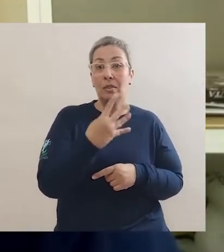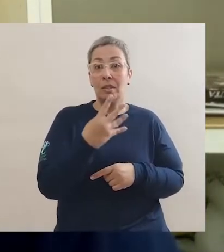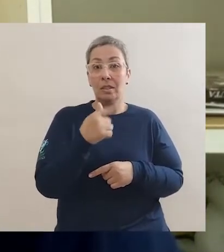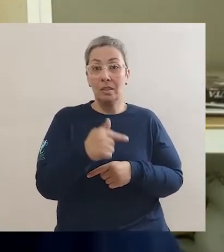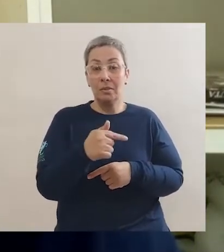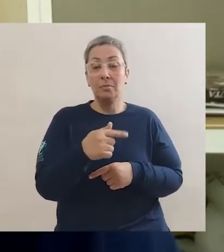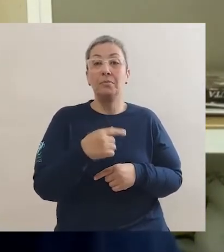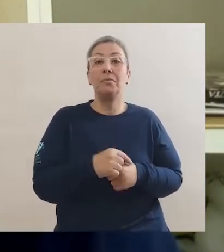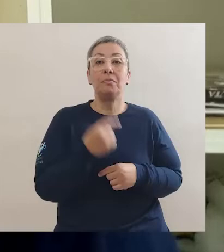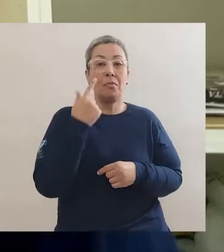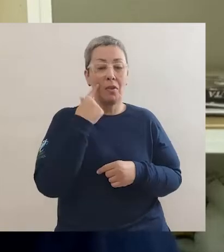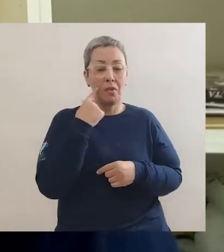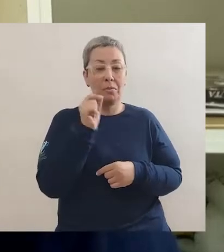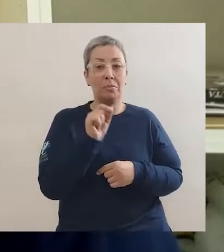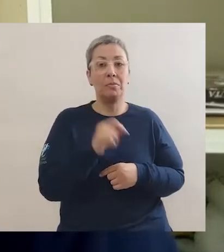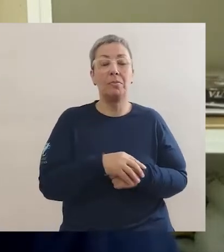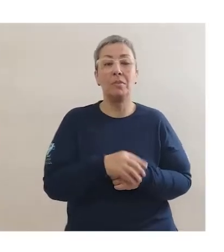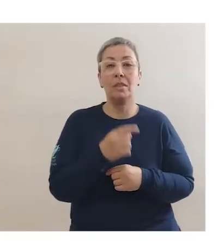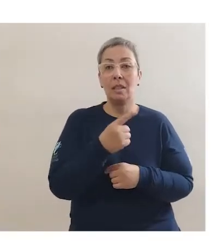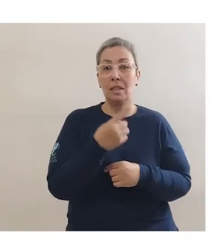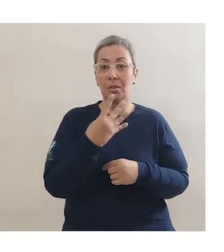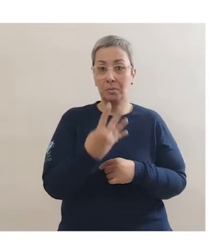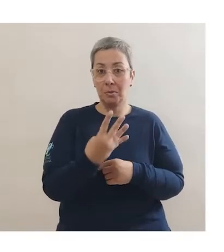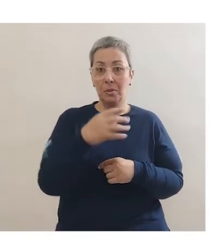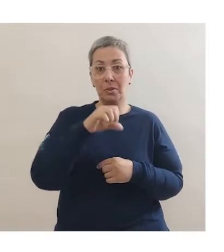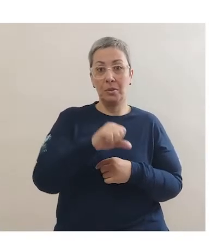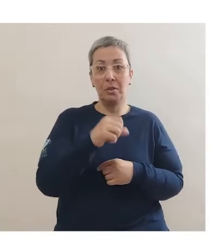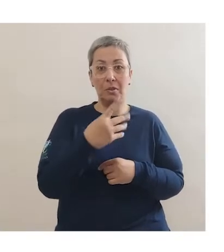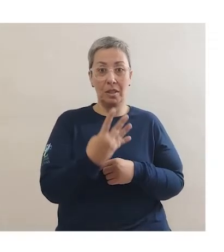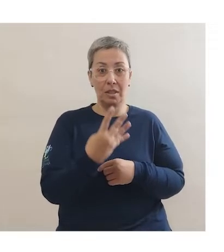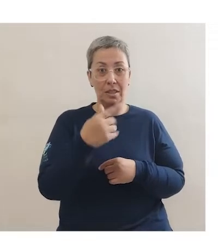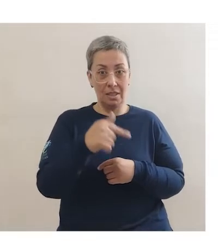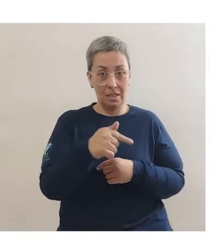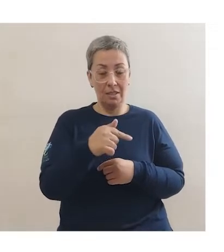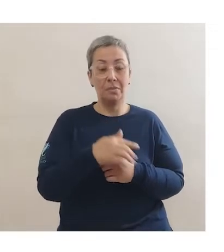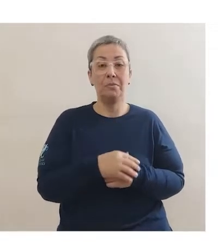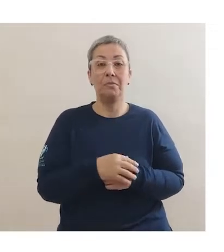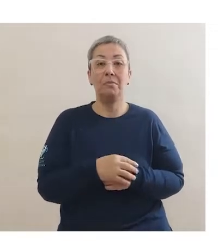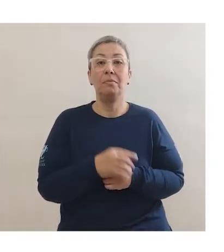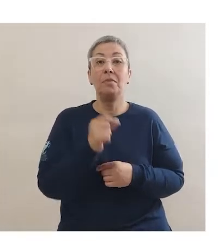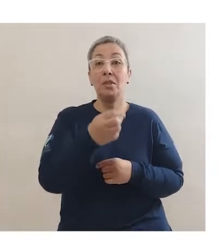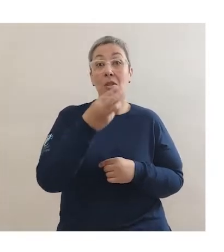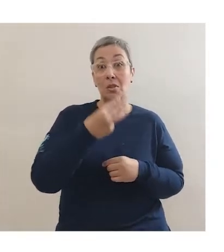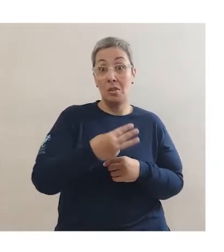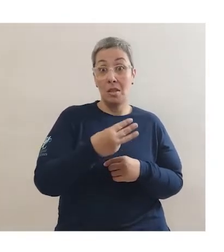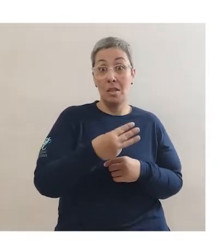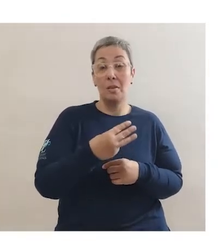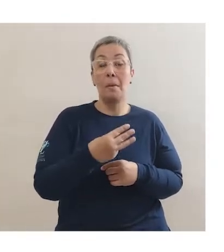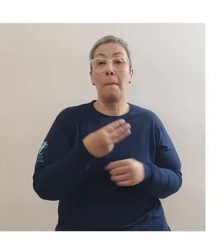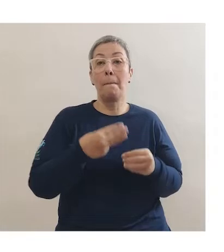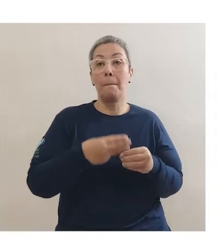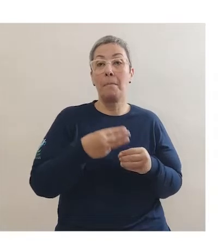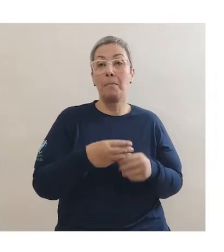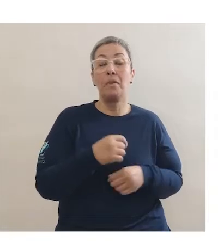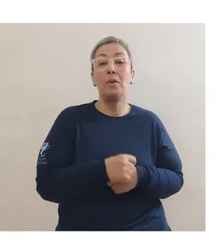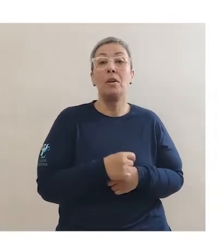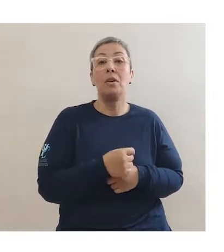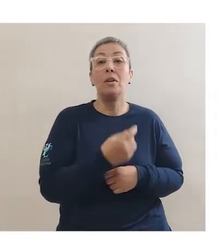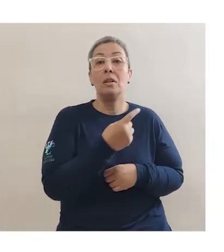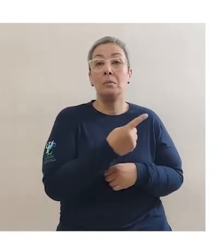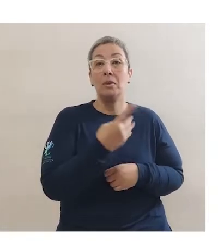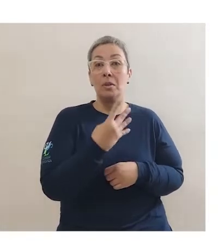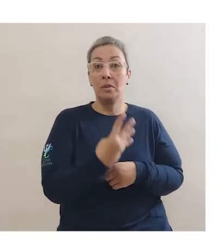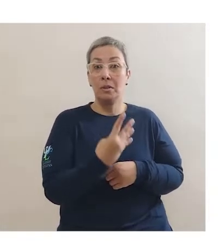em população indígena, né? Aí, qual a diferença entre o primeiro município